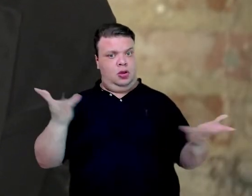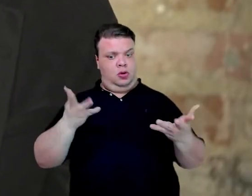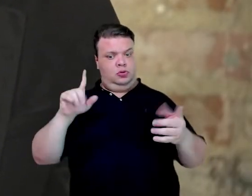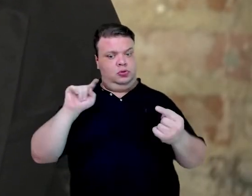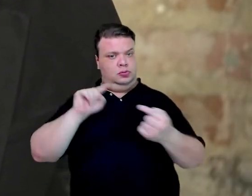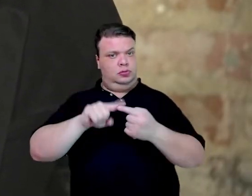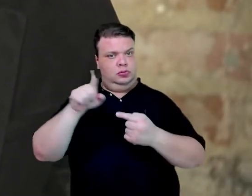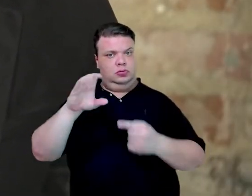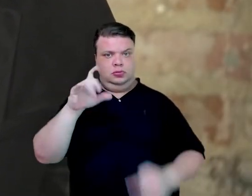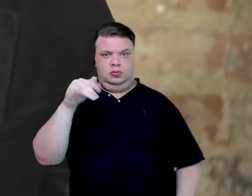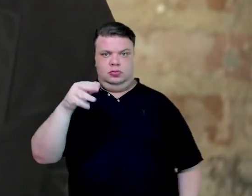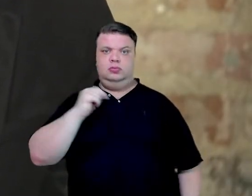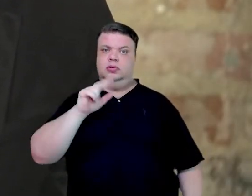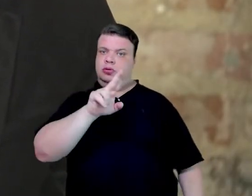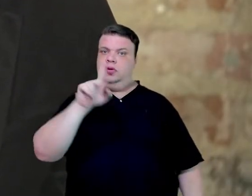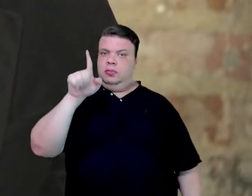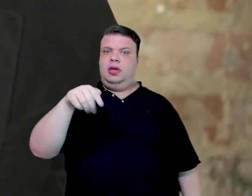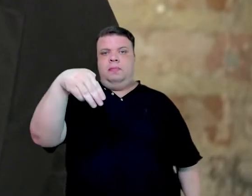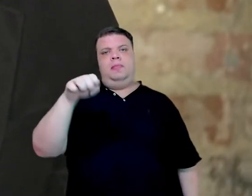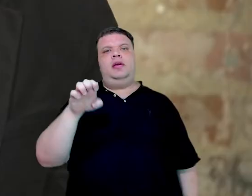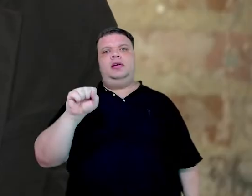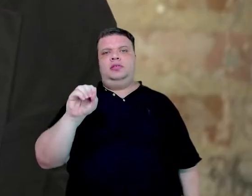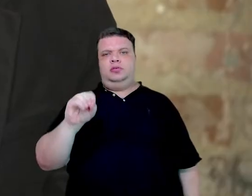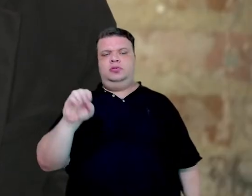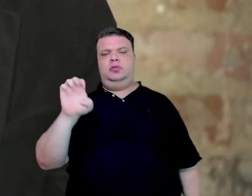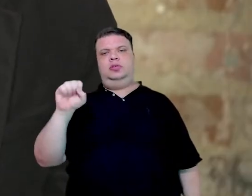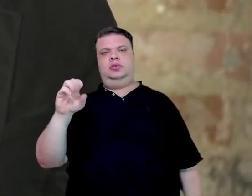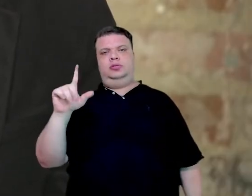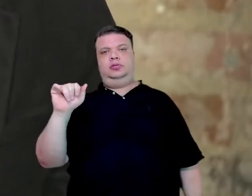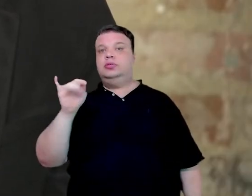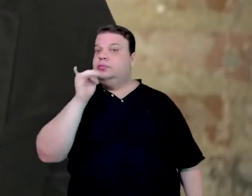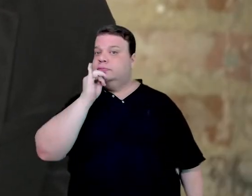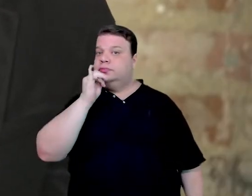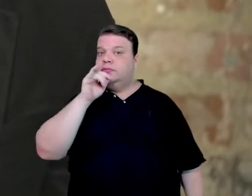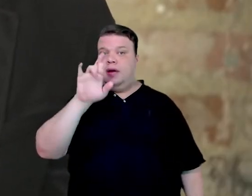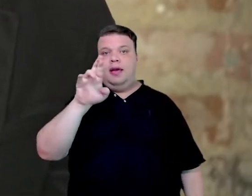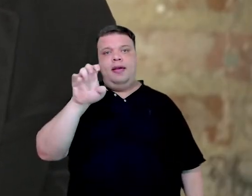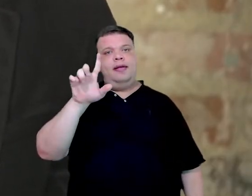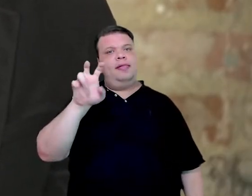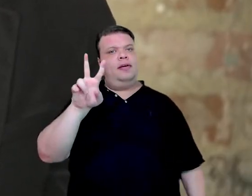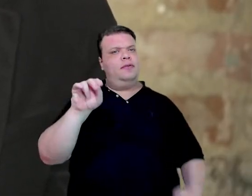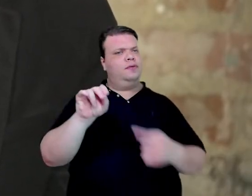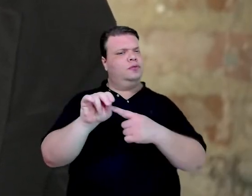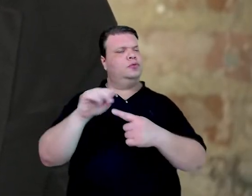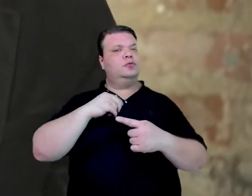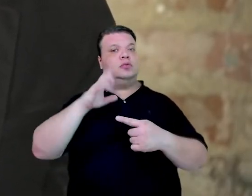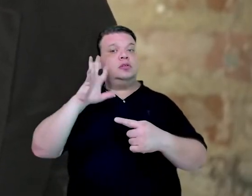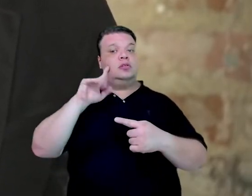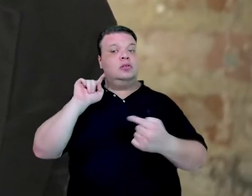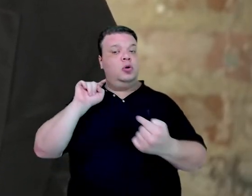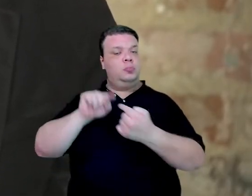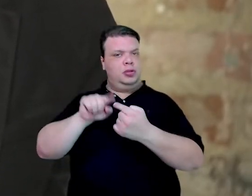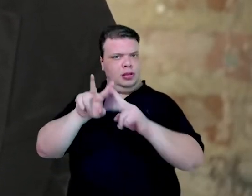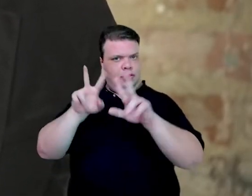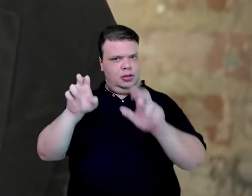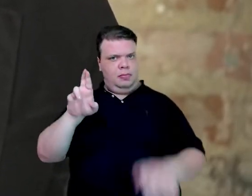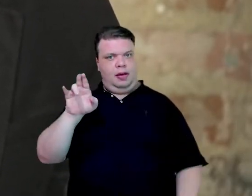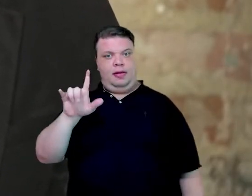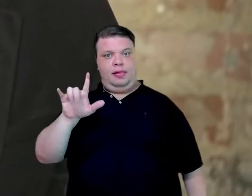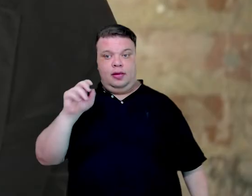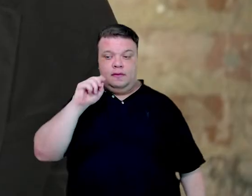relevo, se eu desmatar uma área enorme, como exemplo, a Amazônia brasileira, eu estou também